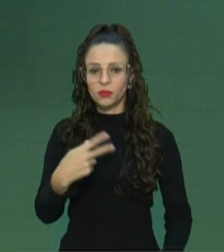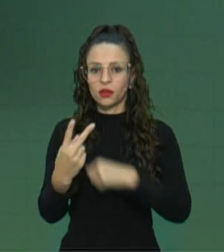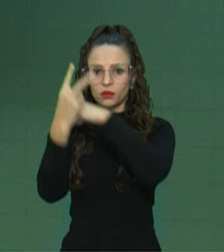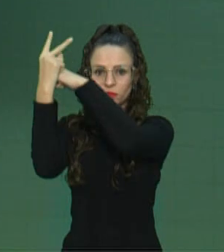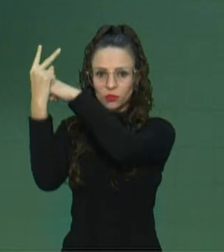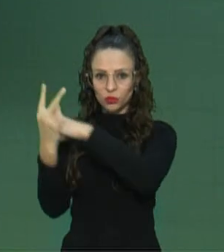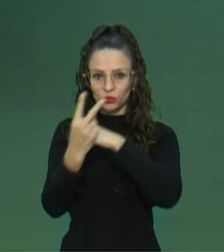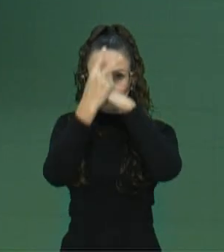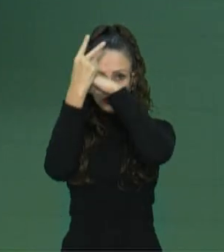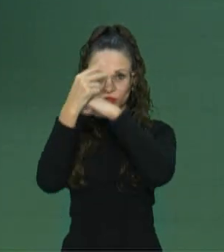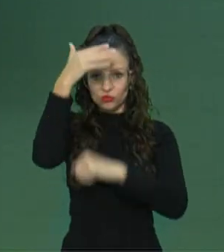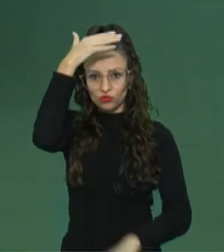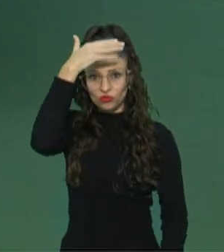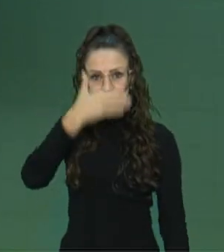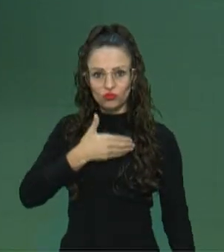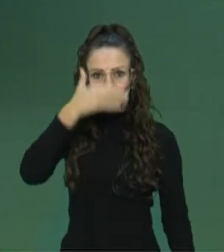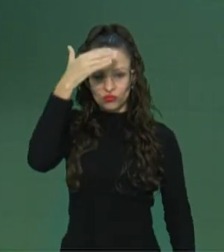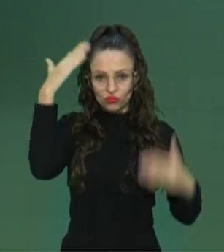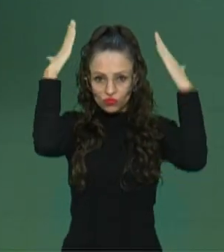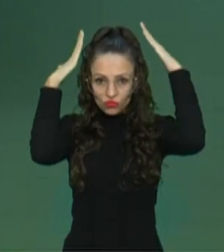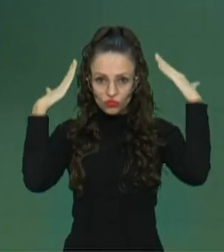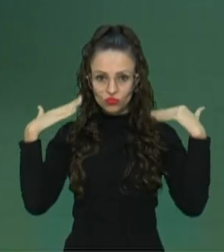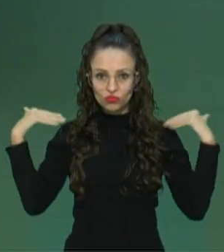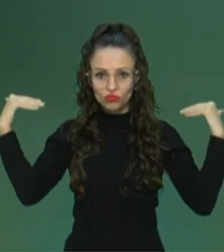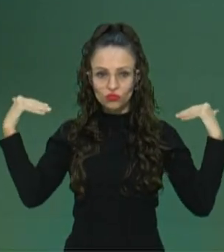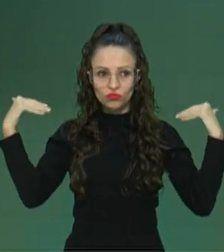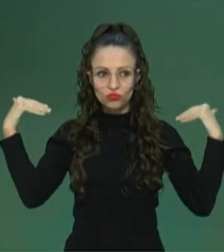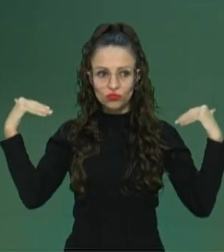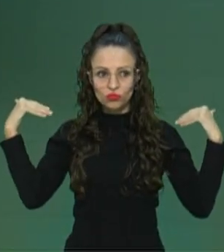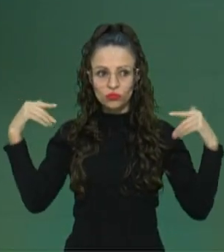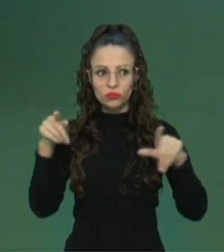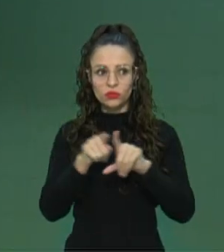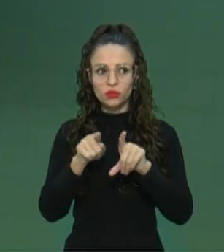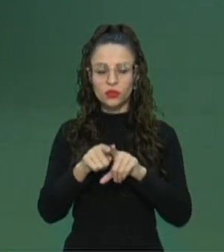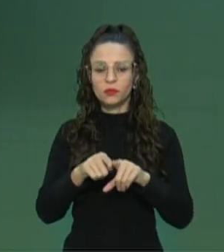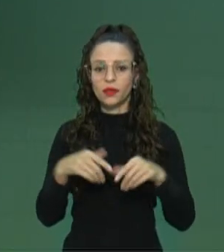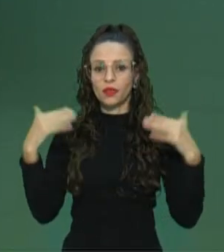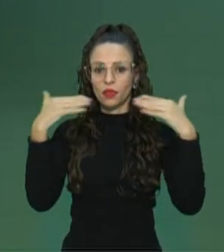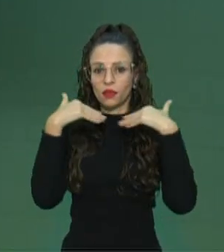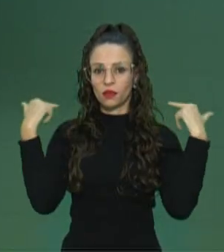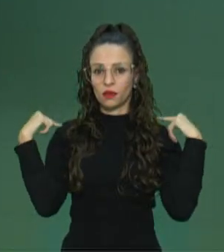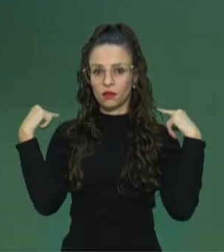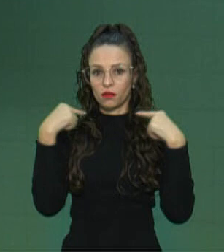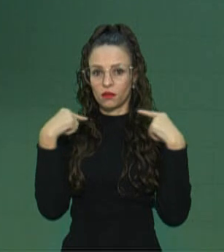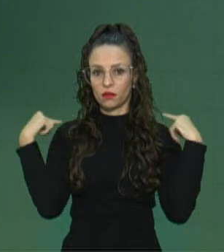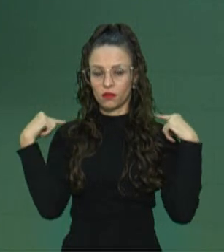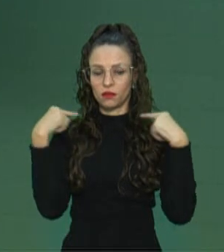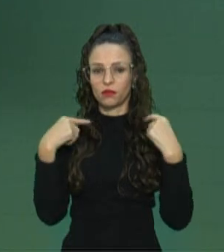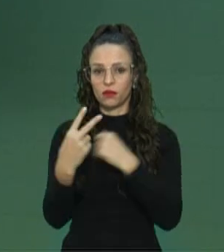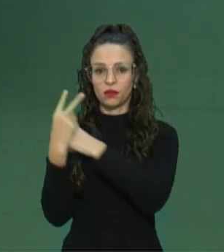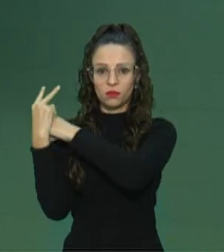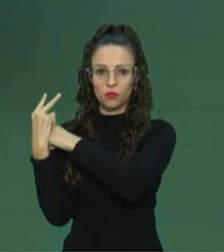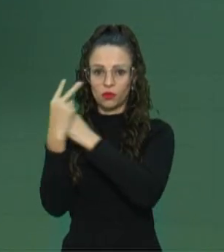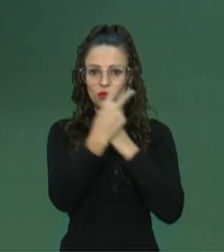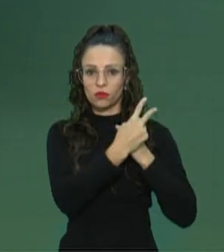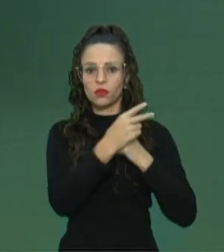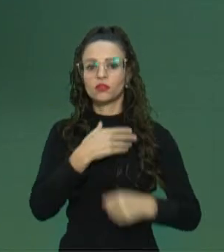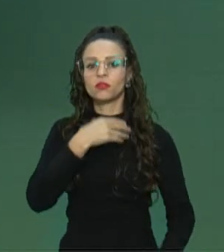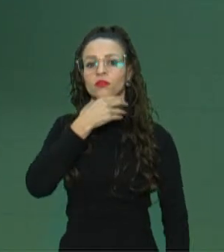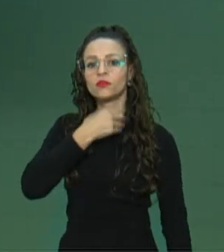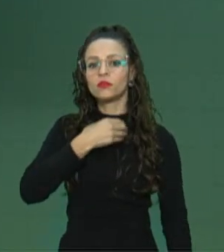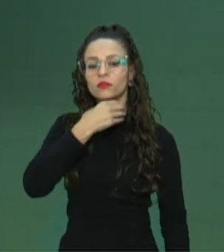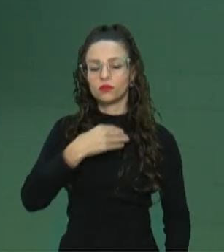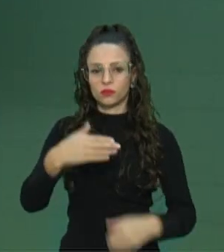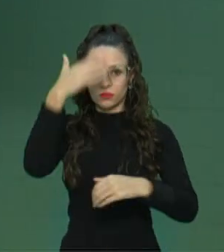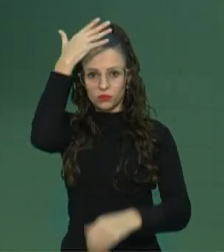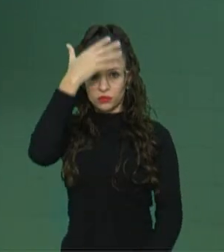cabeça, e também tem uma pequena, desce um pouco, protegendo também a questão aqui do pescoço, da garganta, né? Então ele